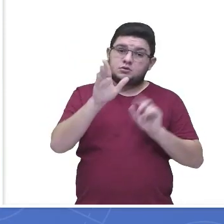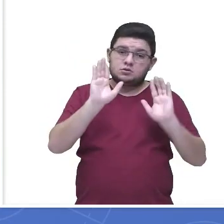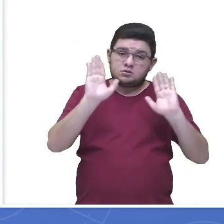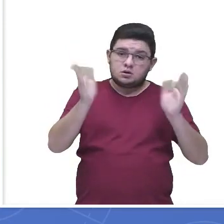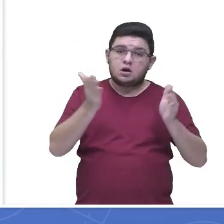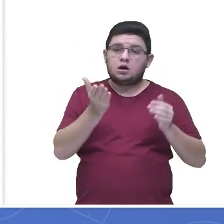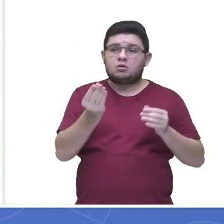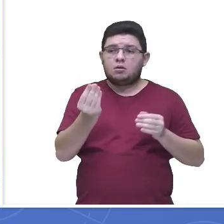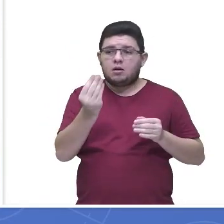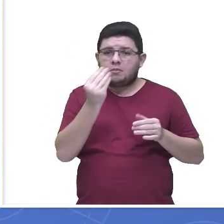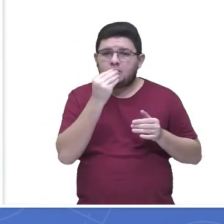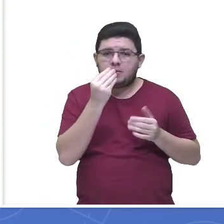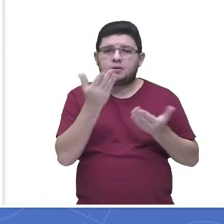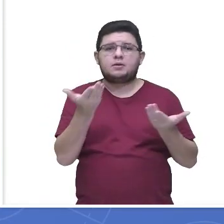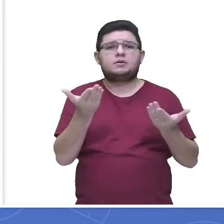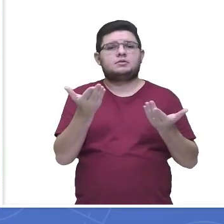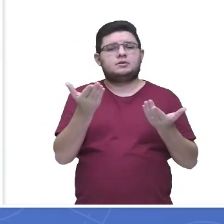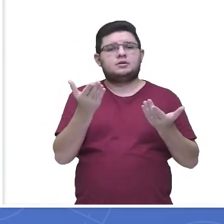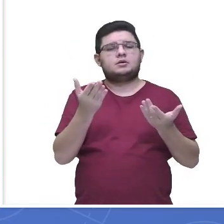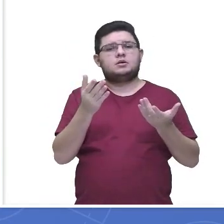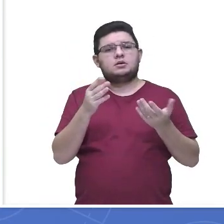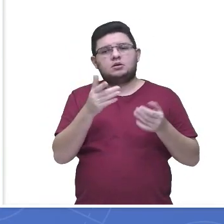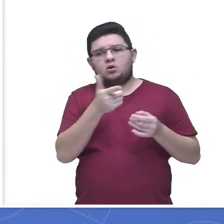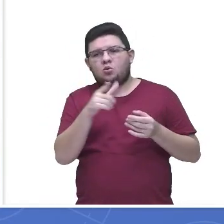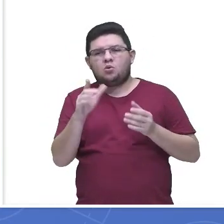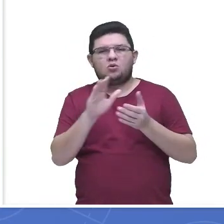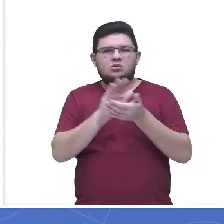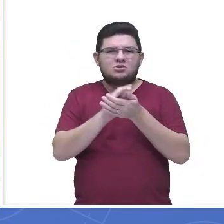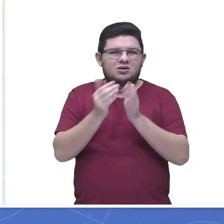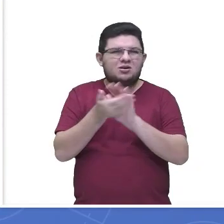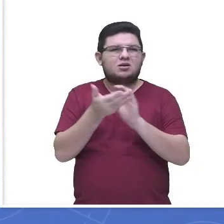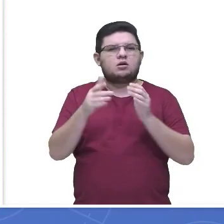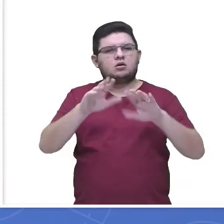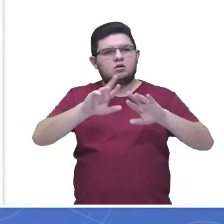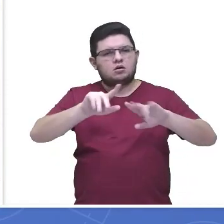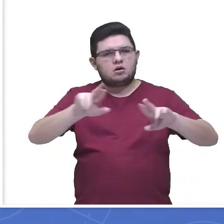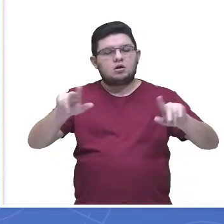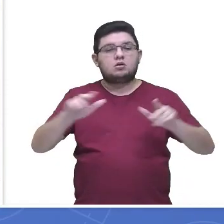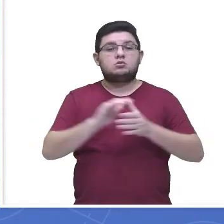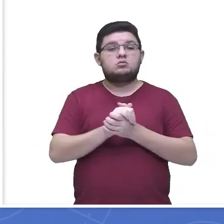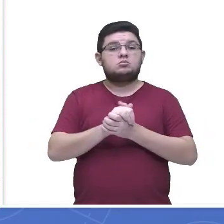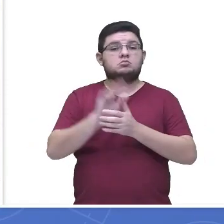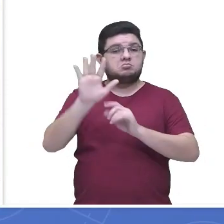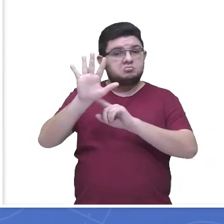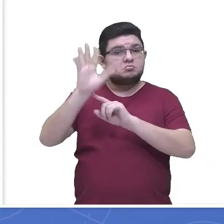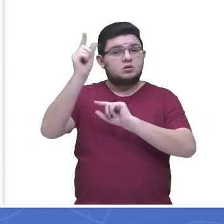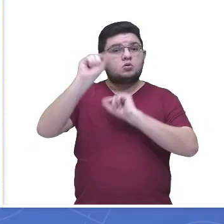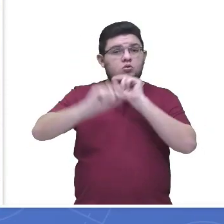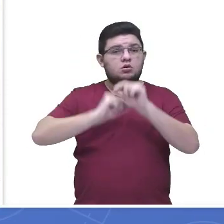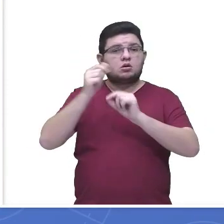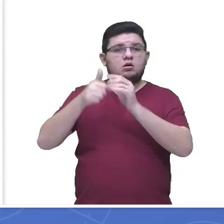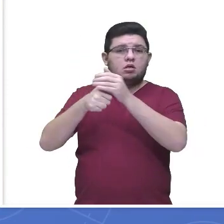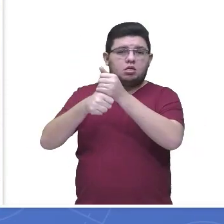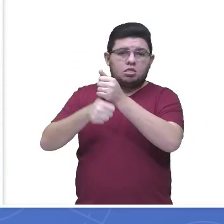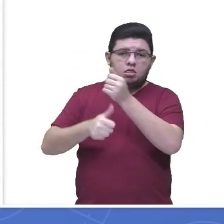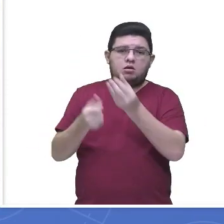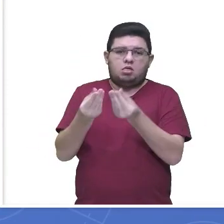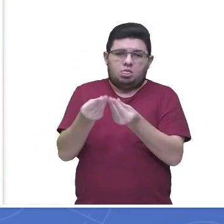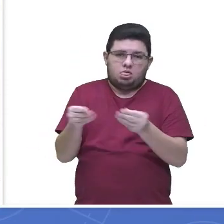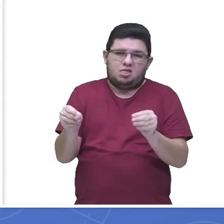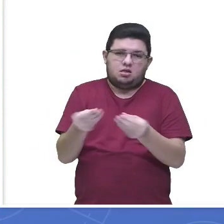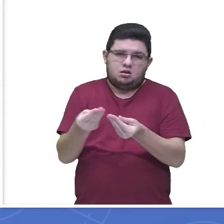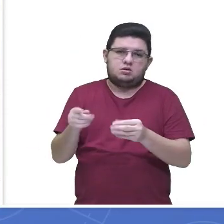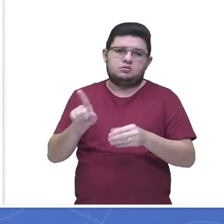até mesmo aquele sanduíche ou aquele salgado, e aí você pode ter essa diarreia infecciosa. Vamos ver aí um pouquinho mais da forma